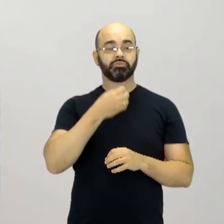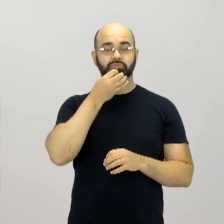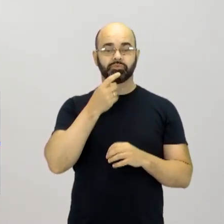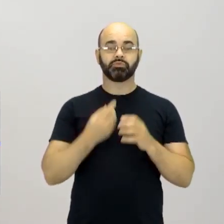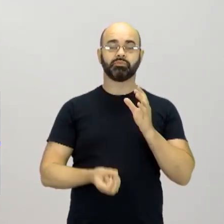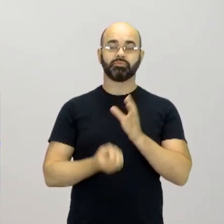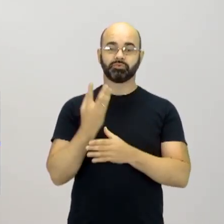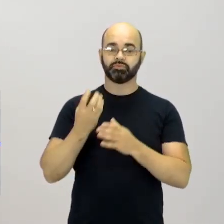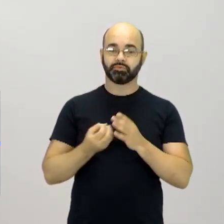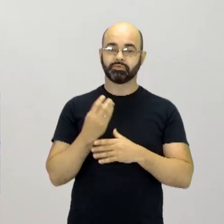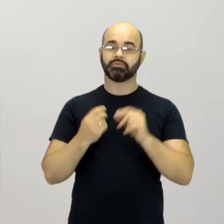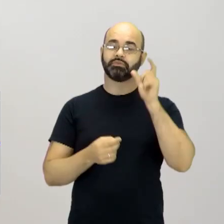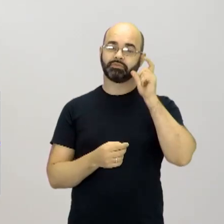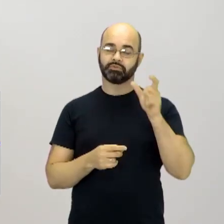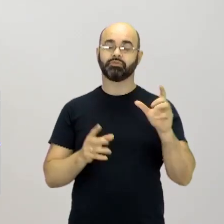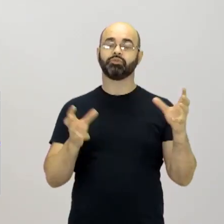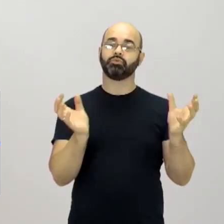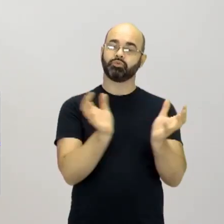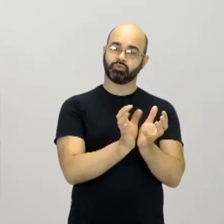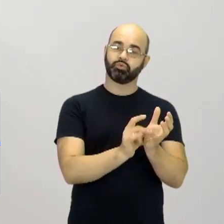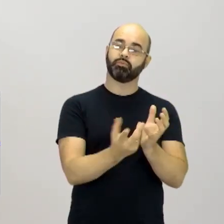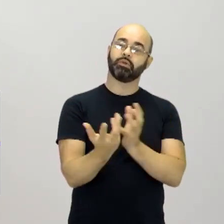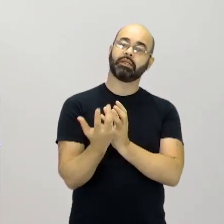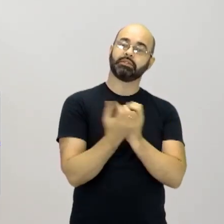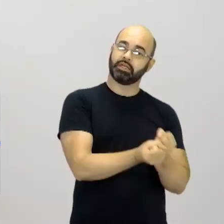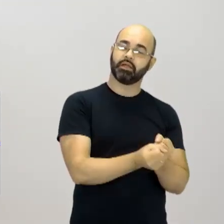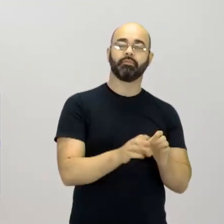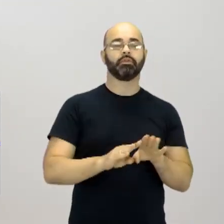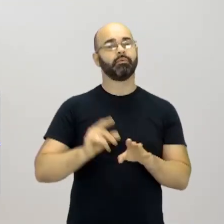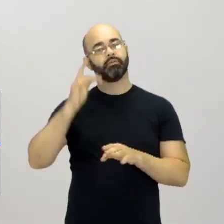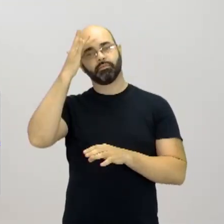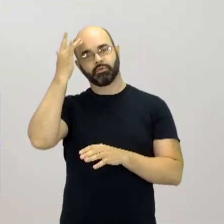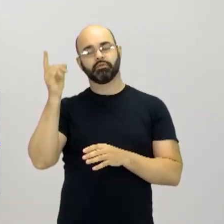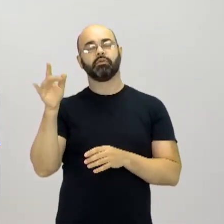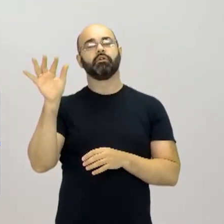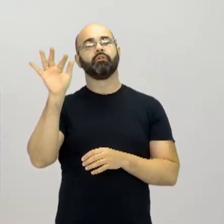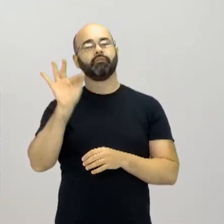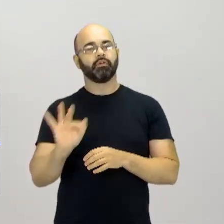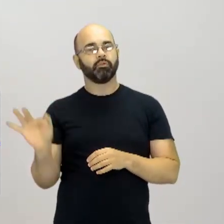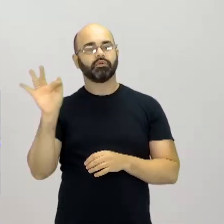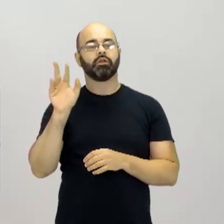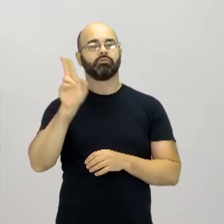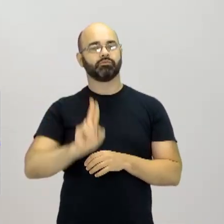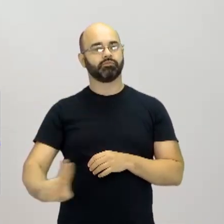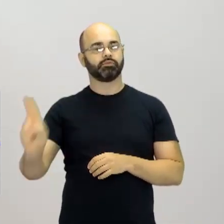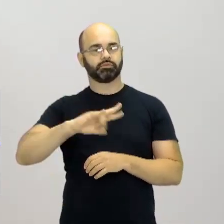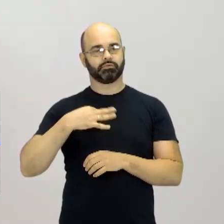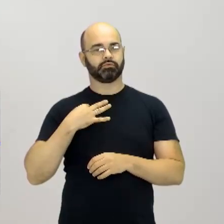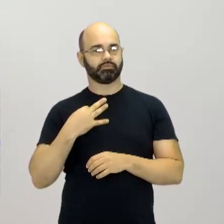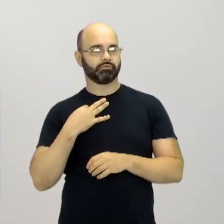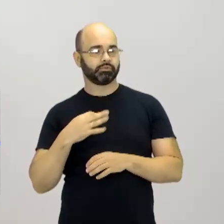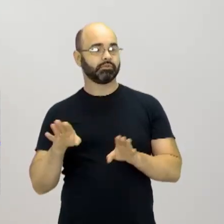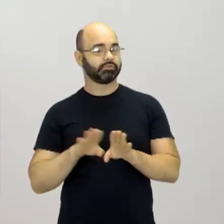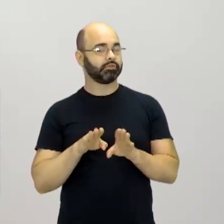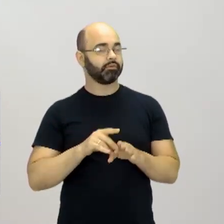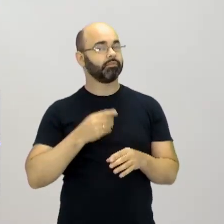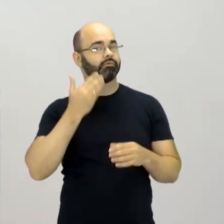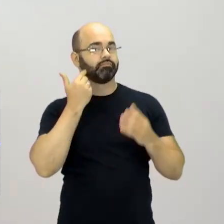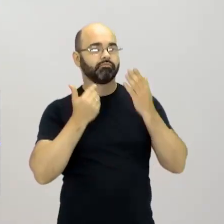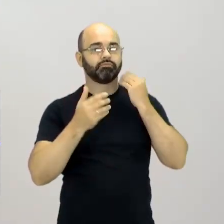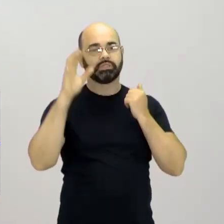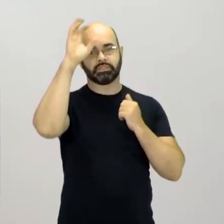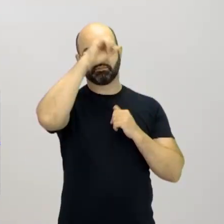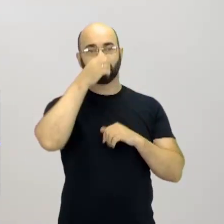para a comunidade que recebe, quanto também para a universidade. Os voluntários e tal, eles se enriquecem bastante nesse